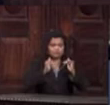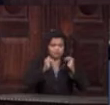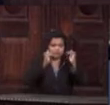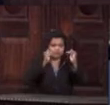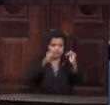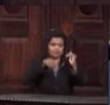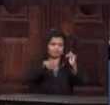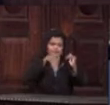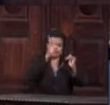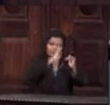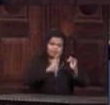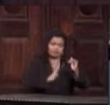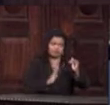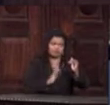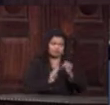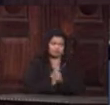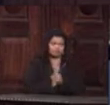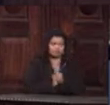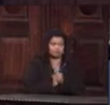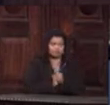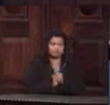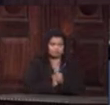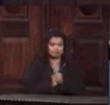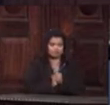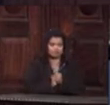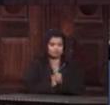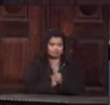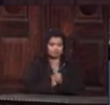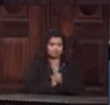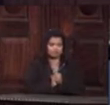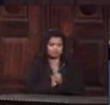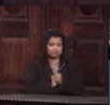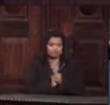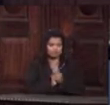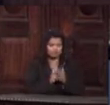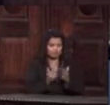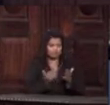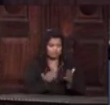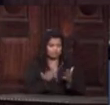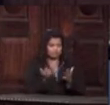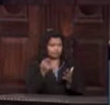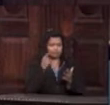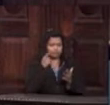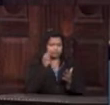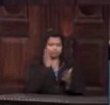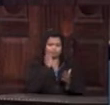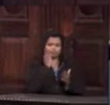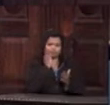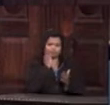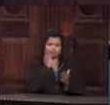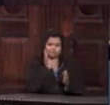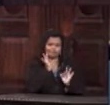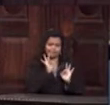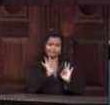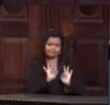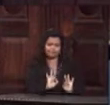de fato é inequívoco que os interesses predominantes